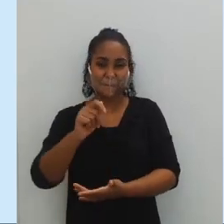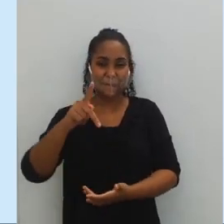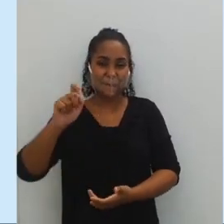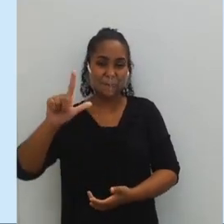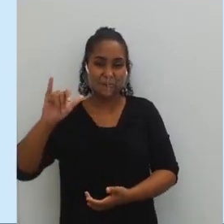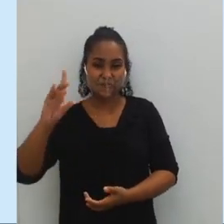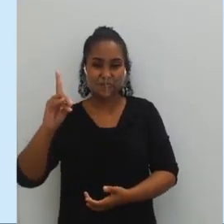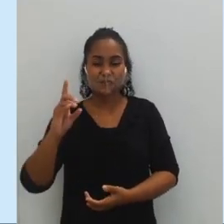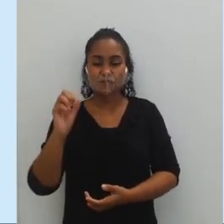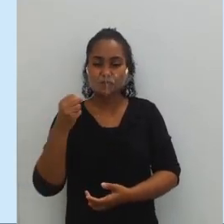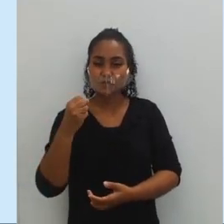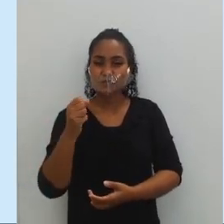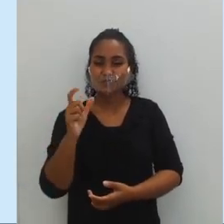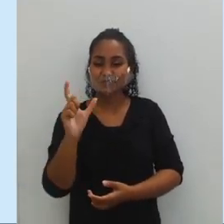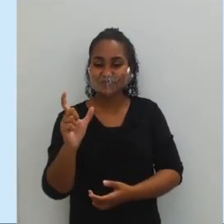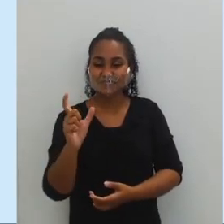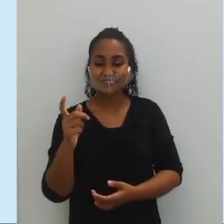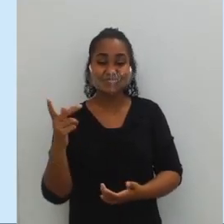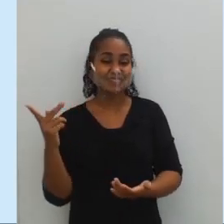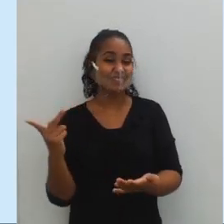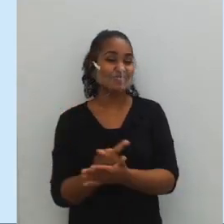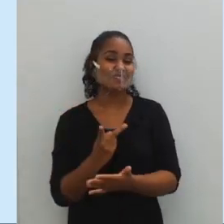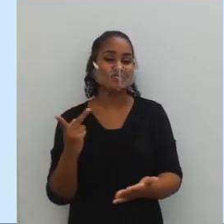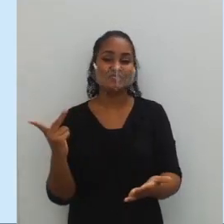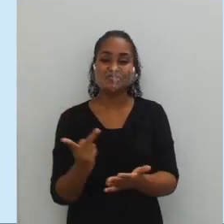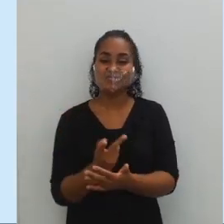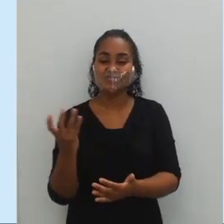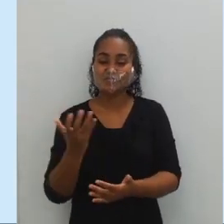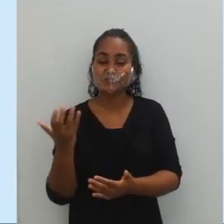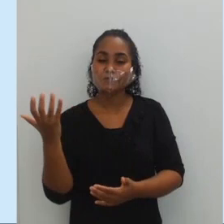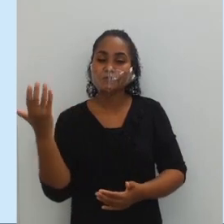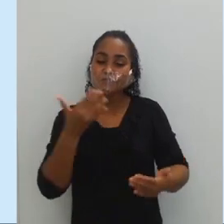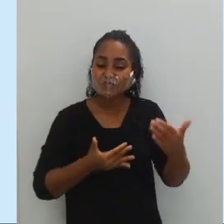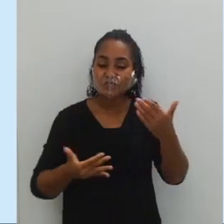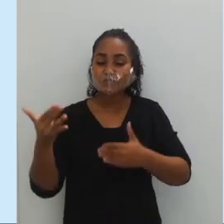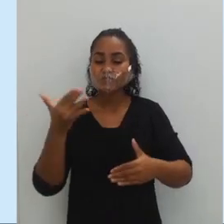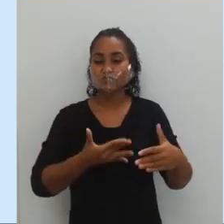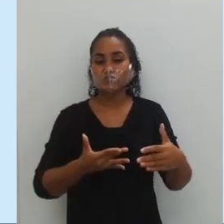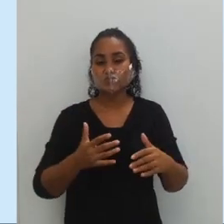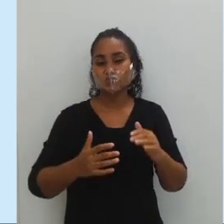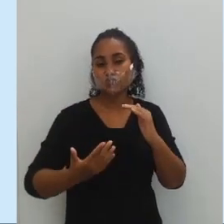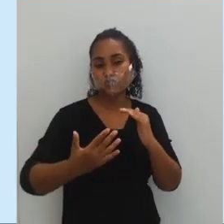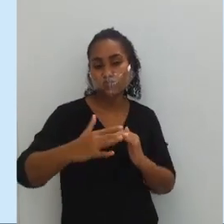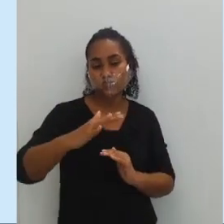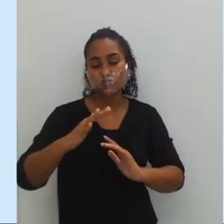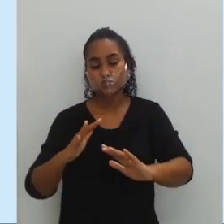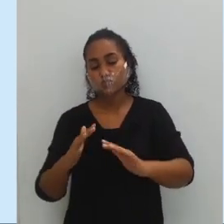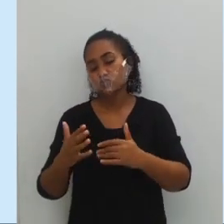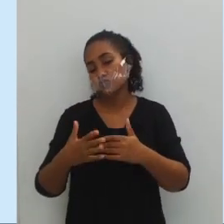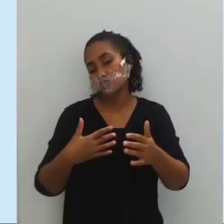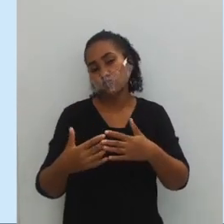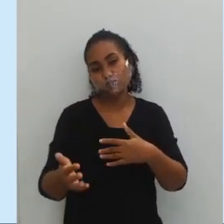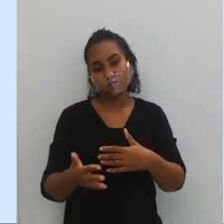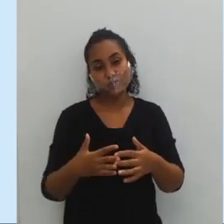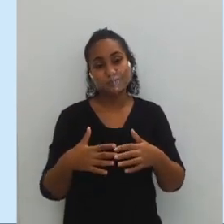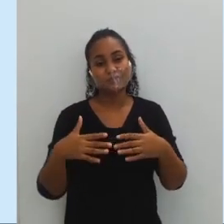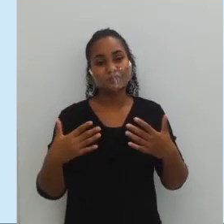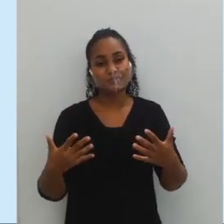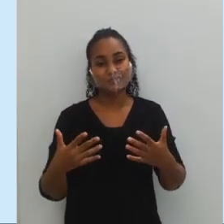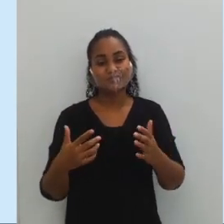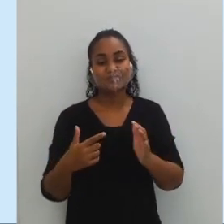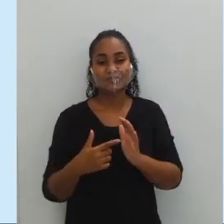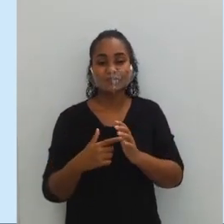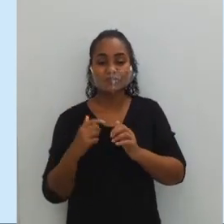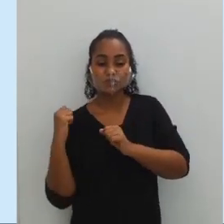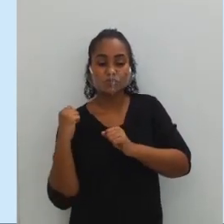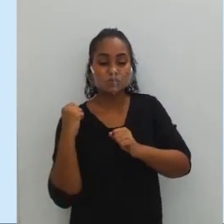de apelido. Essas agressões verbais com as mulheres que queriam praticar lutas ou artes marciais. E aí